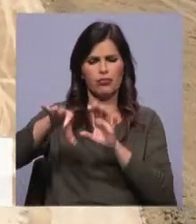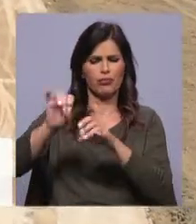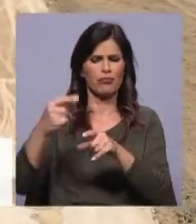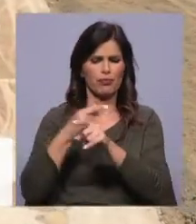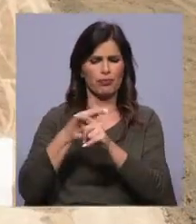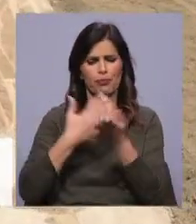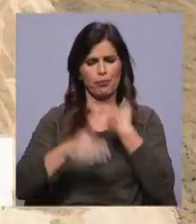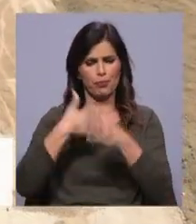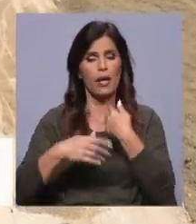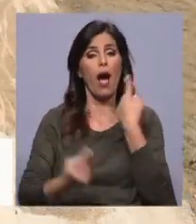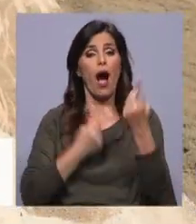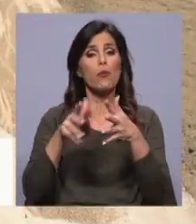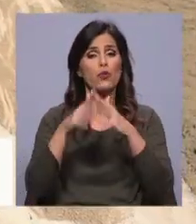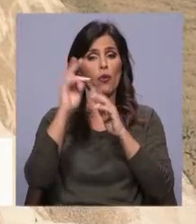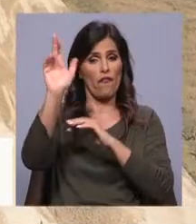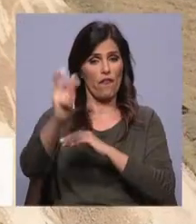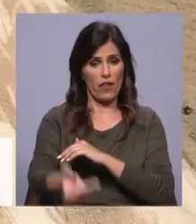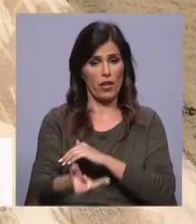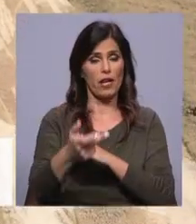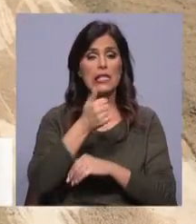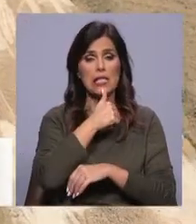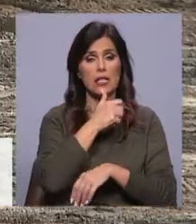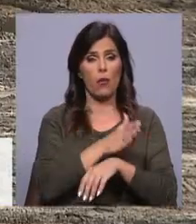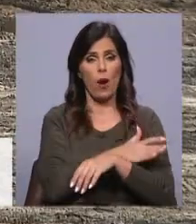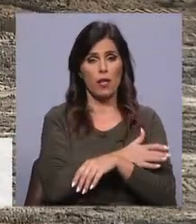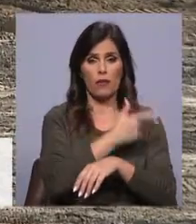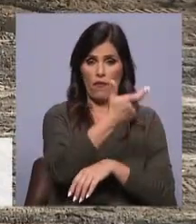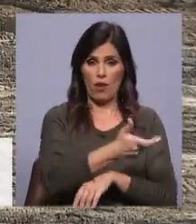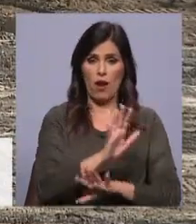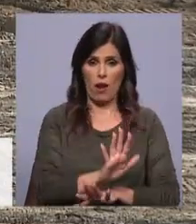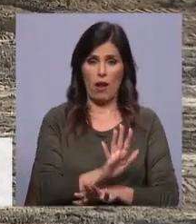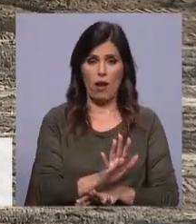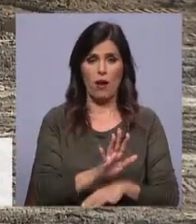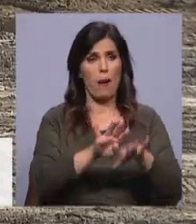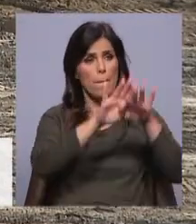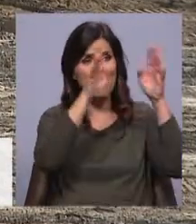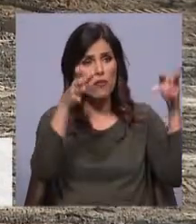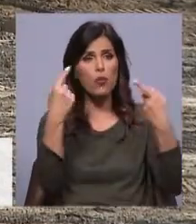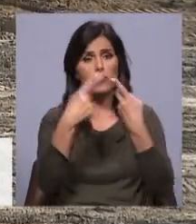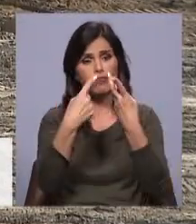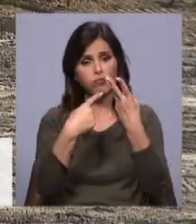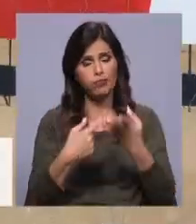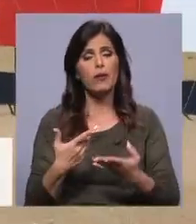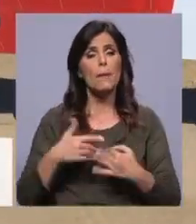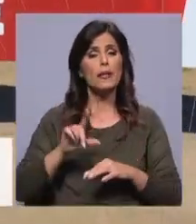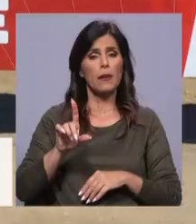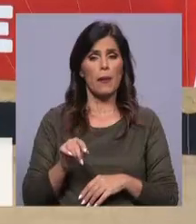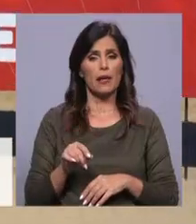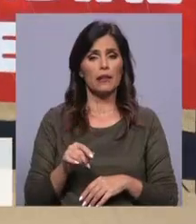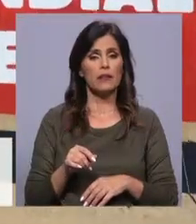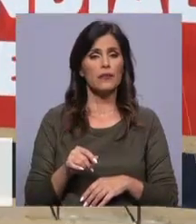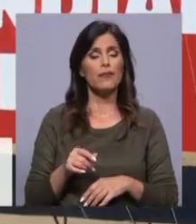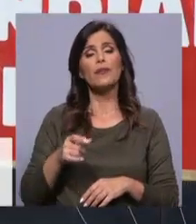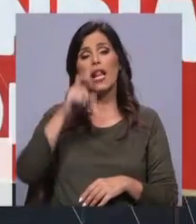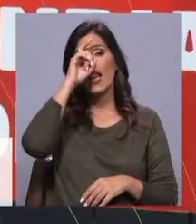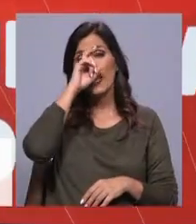há infraestruturas que ficaram e que estava decidido antes que eram para ficar pavilhões E por aí afora mas também quem era essa